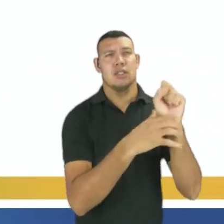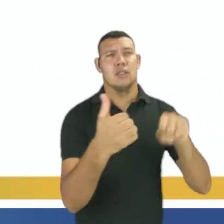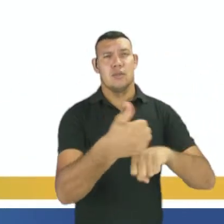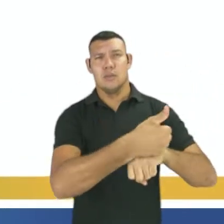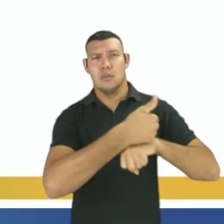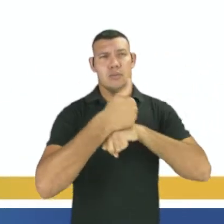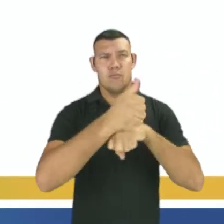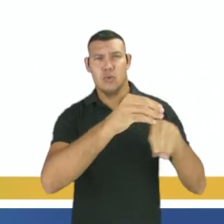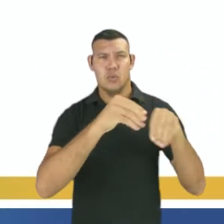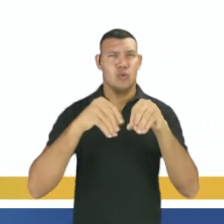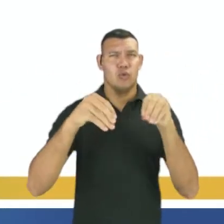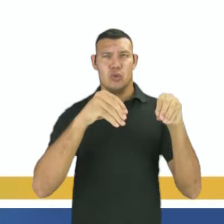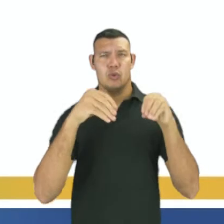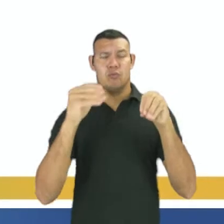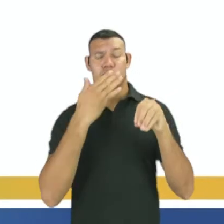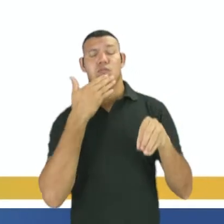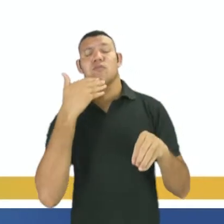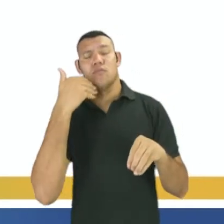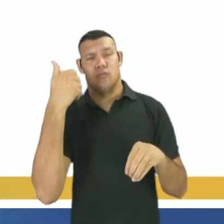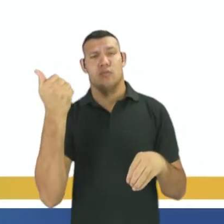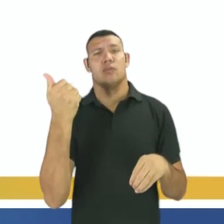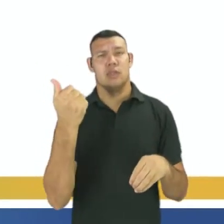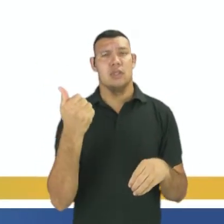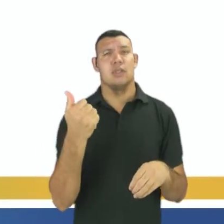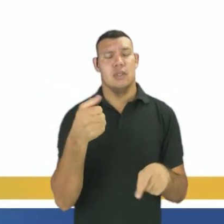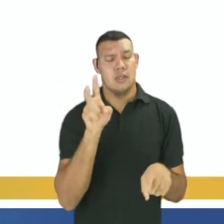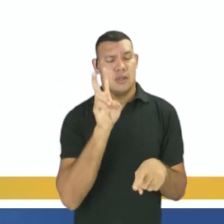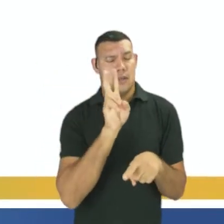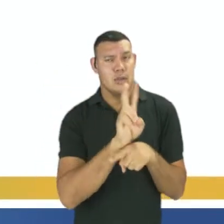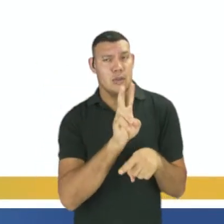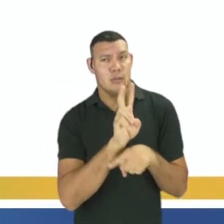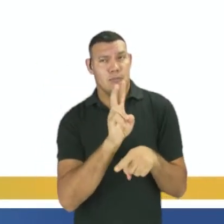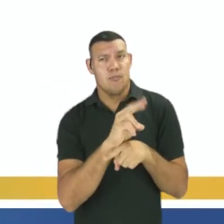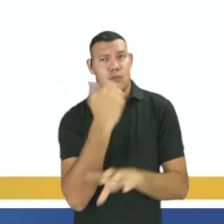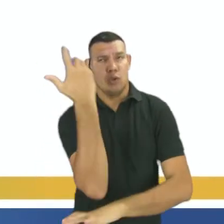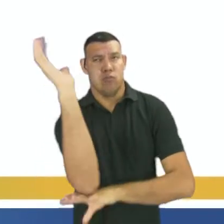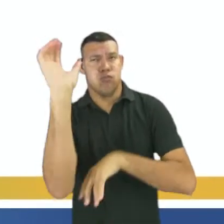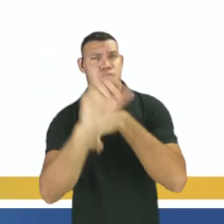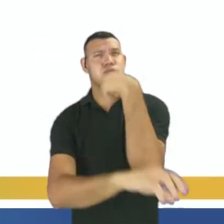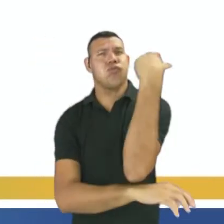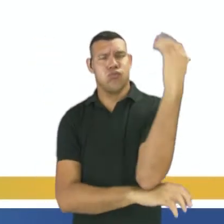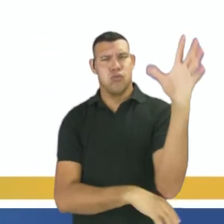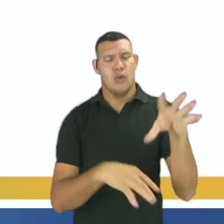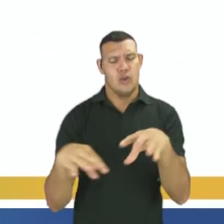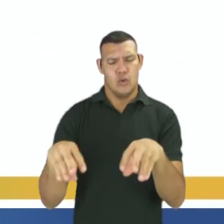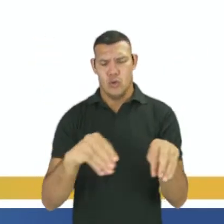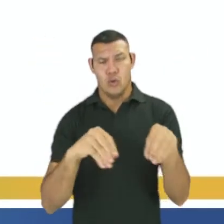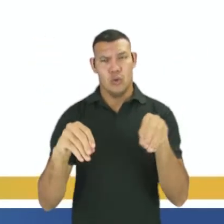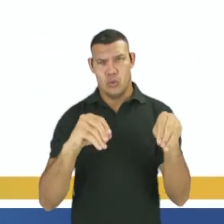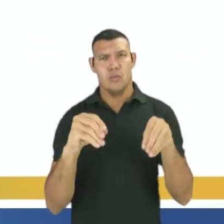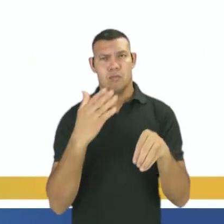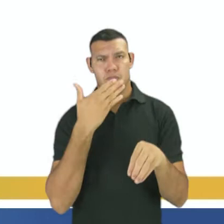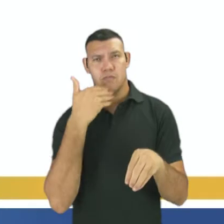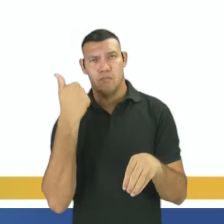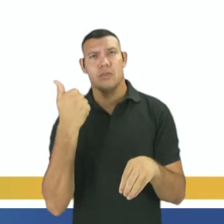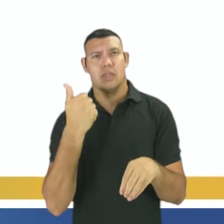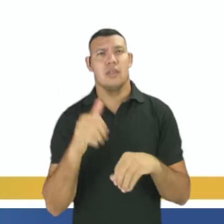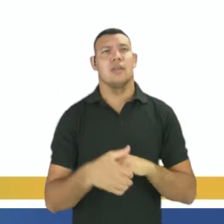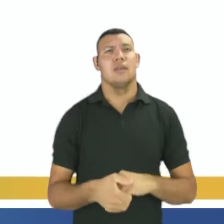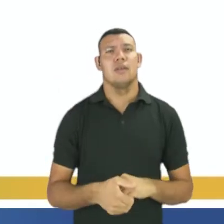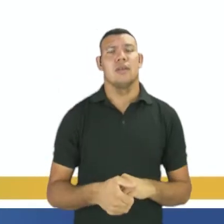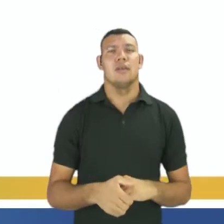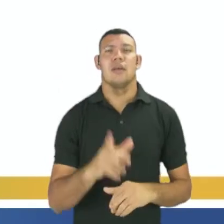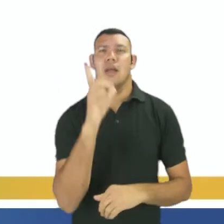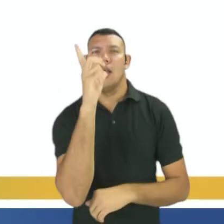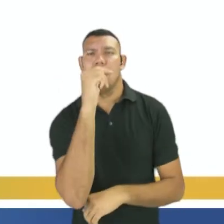tem uma qualidade de um solo melhor né ao preservar a floresta Você tem uma qualidade de solo melhor uma grande estoque de água doce